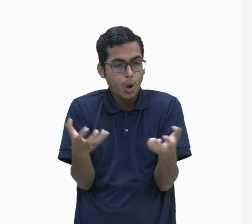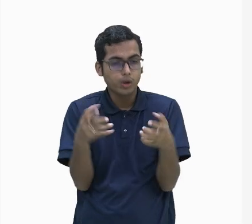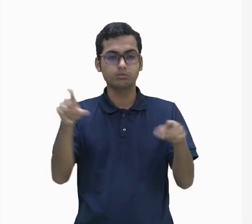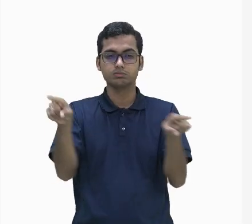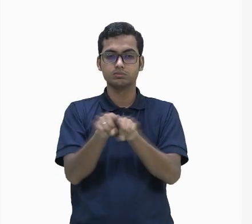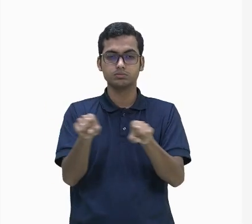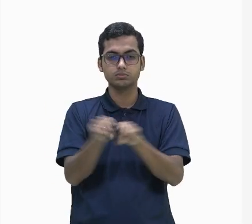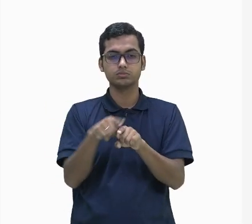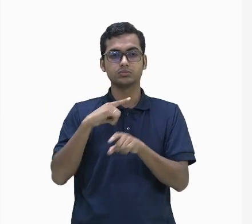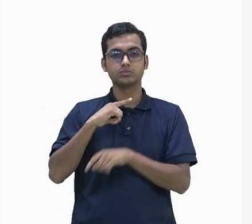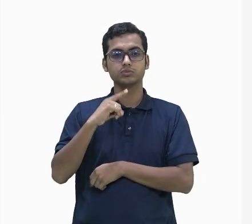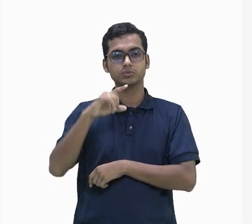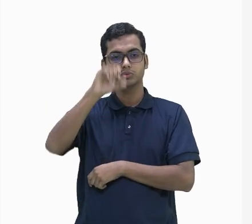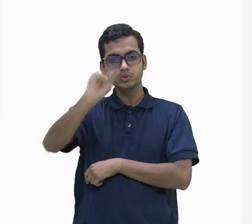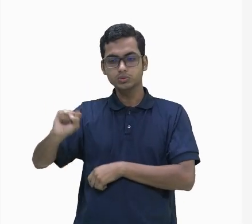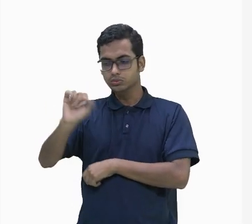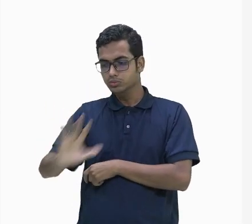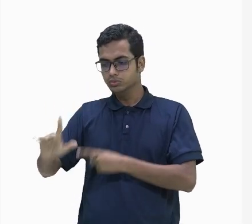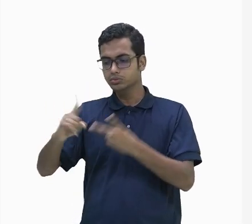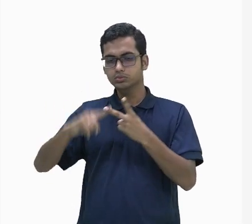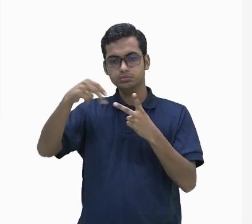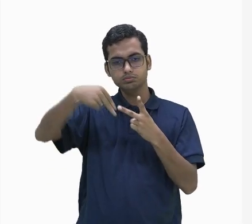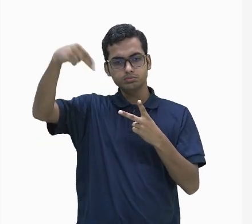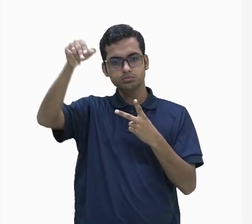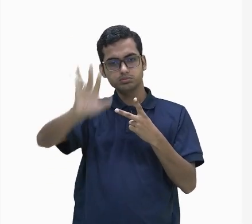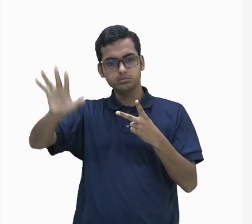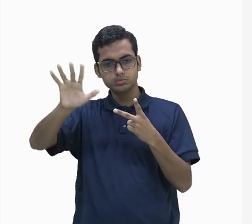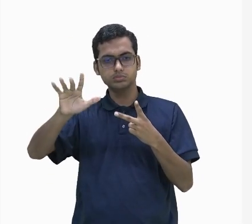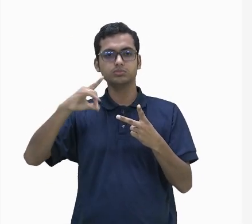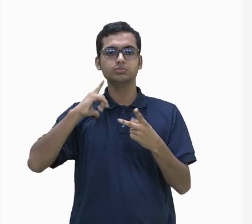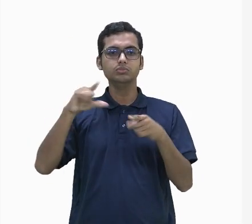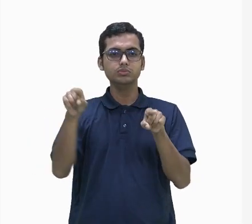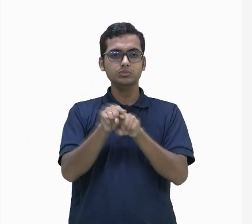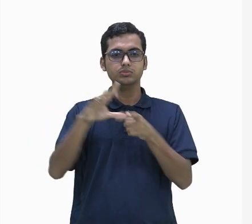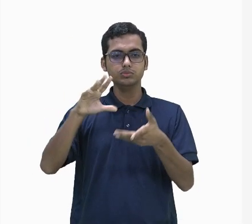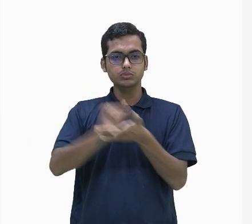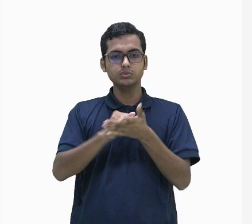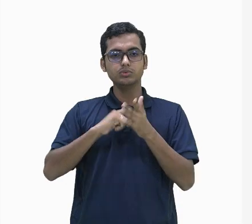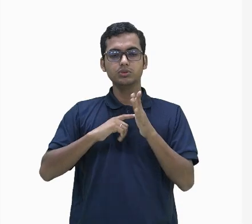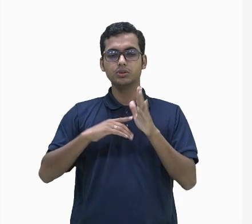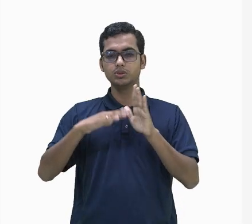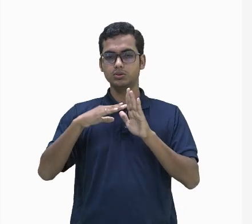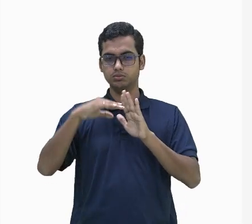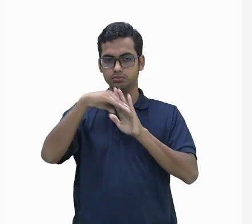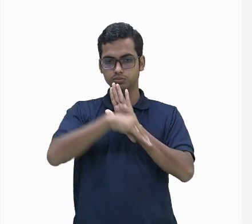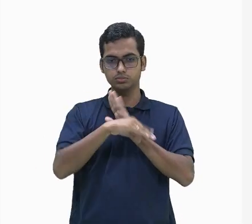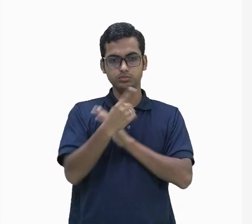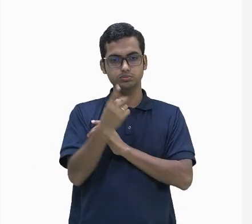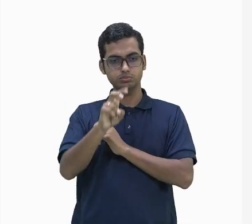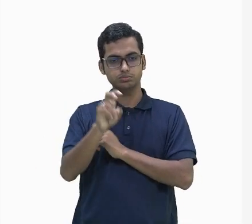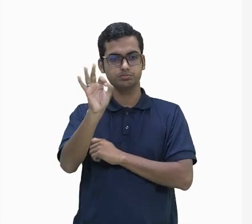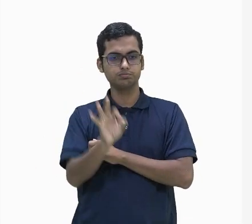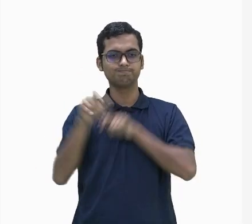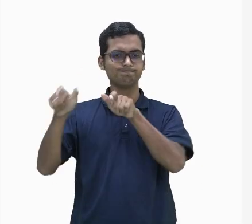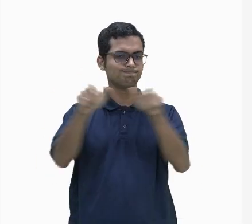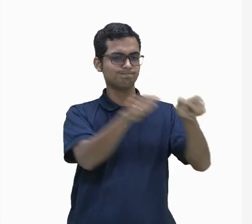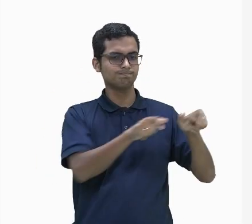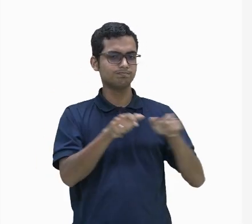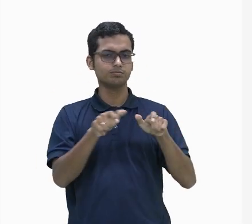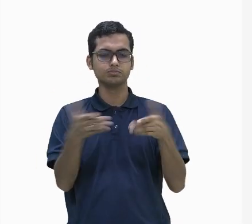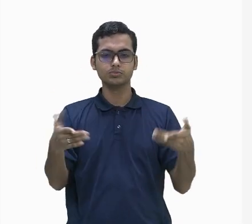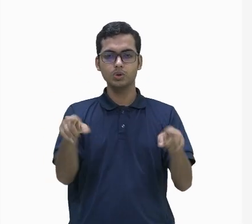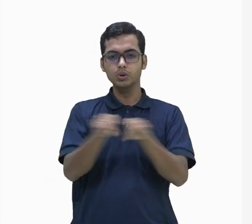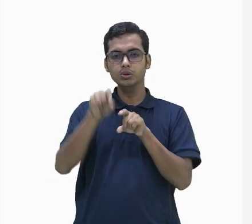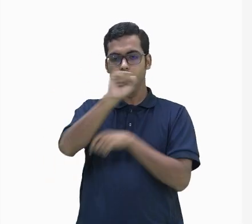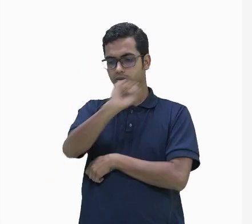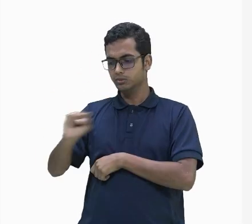e Nordeste, com registro abaixo de 15% em várias cidades. Já no